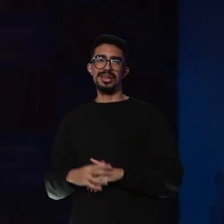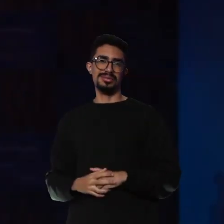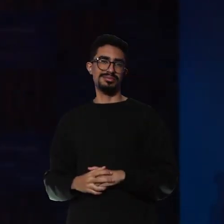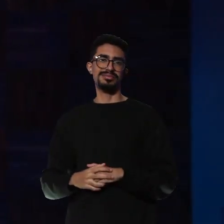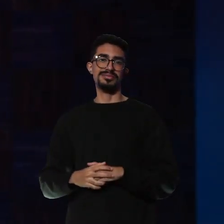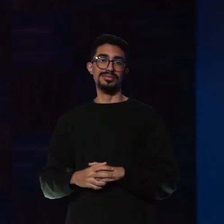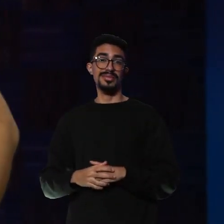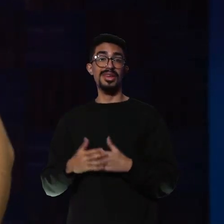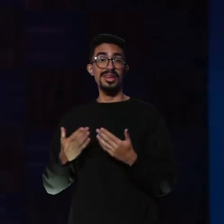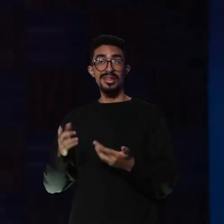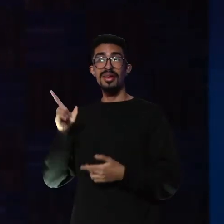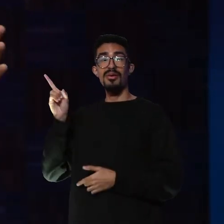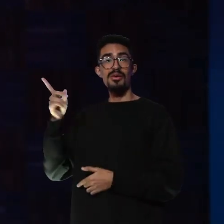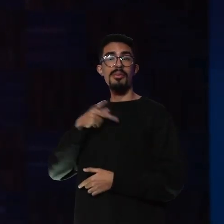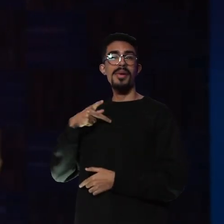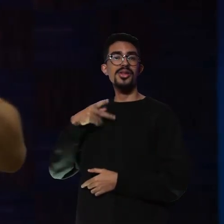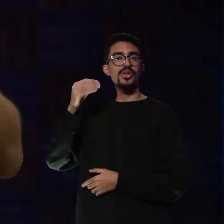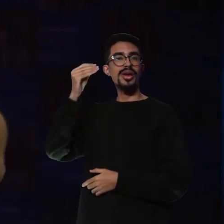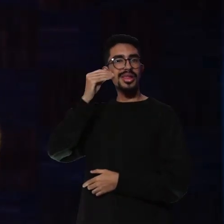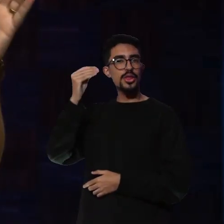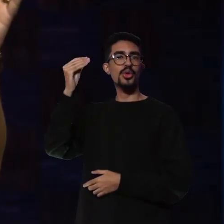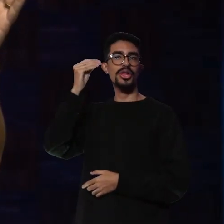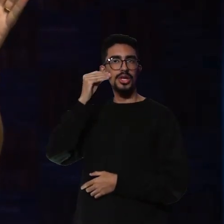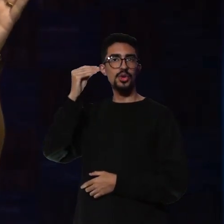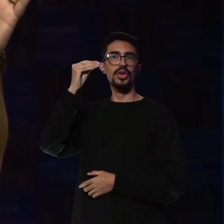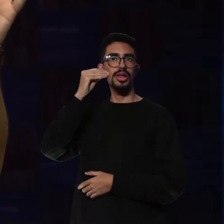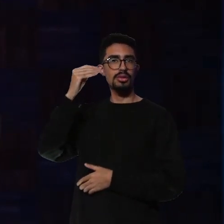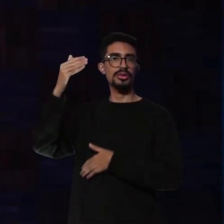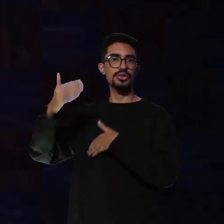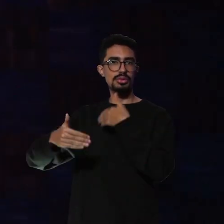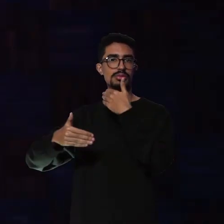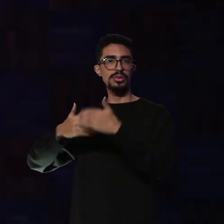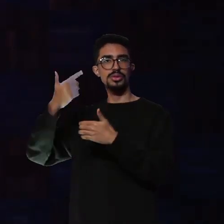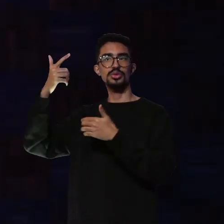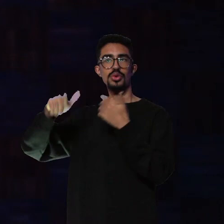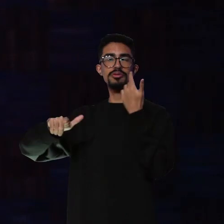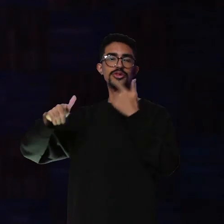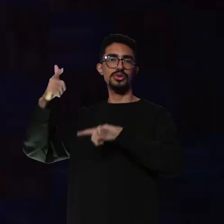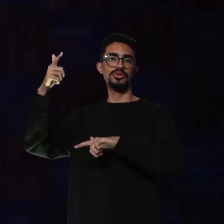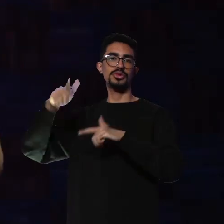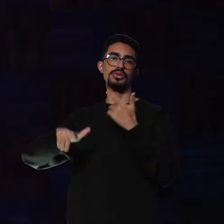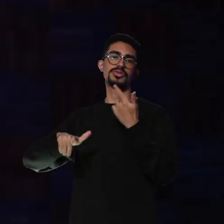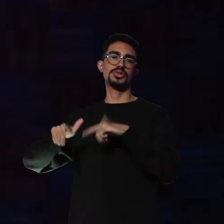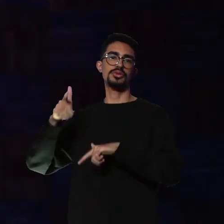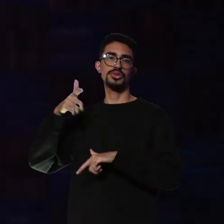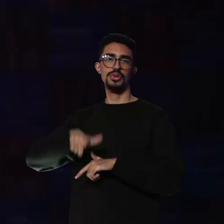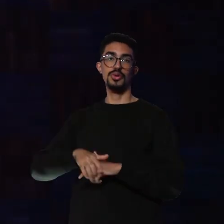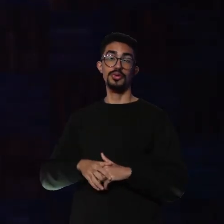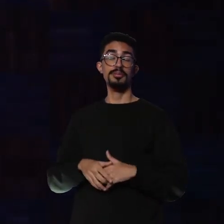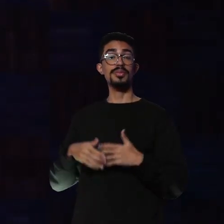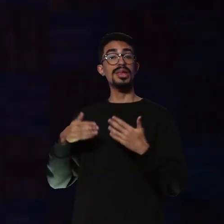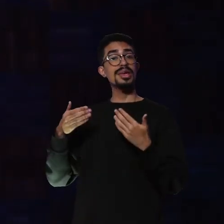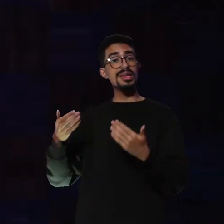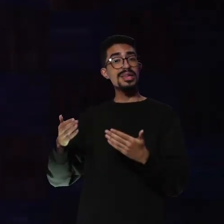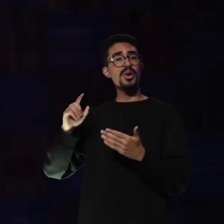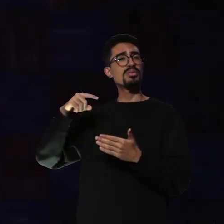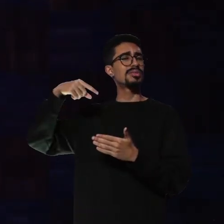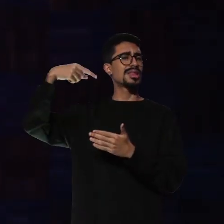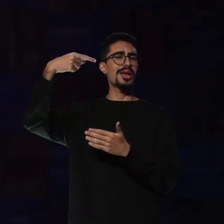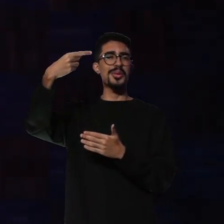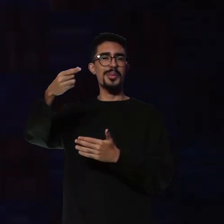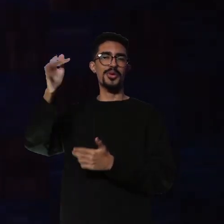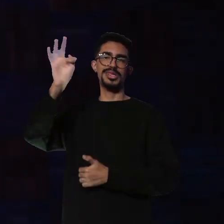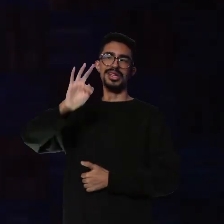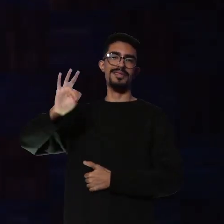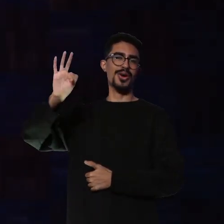vezes, mas eu confesso para você que depois que a faculdade passou e a janela de oportunidade se fechou, a gente acabou se afastando, não tinha mais os contatos um do